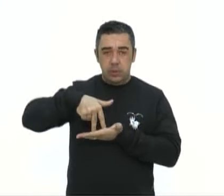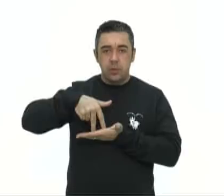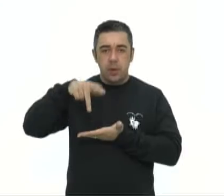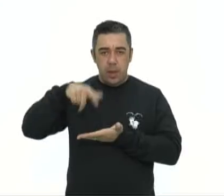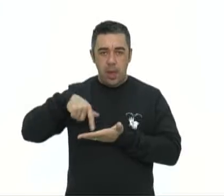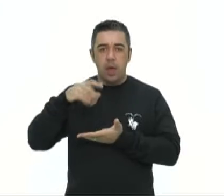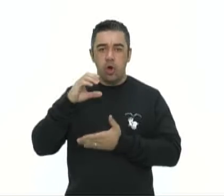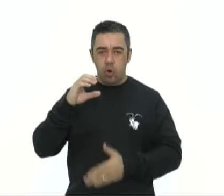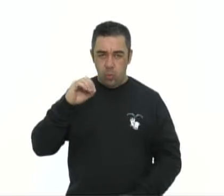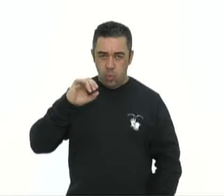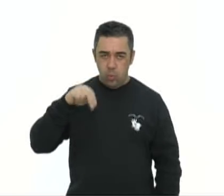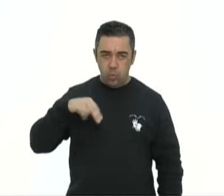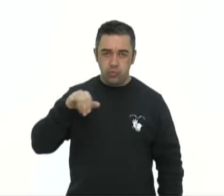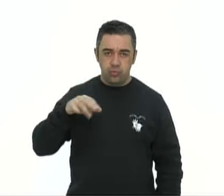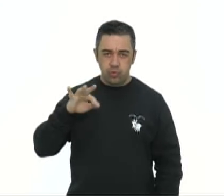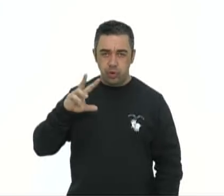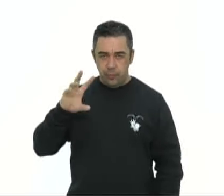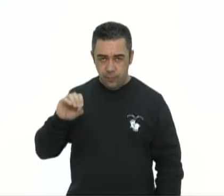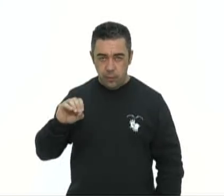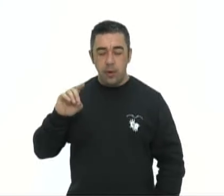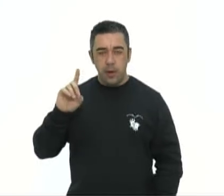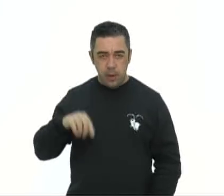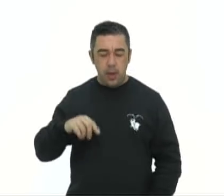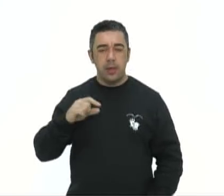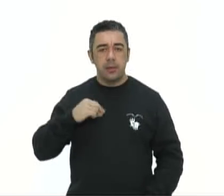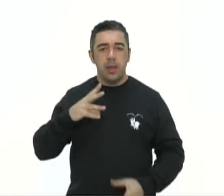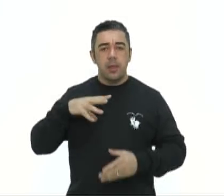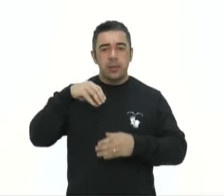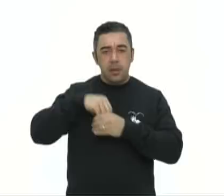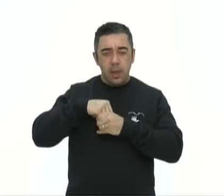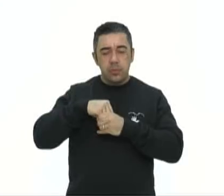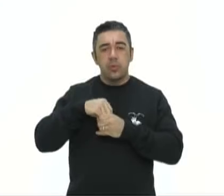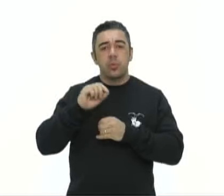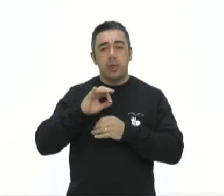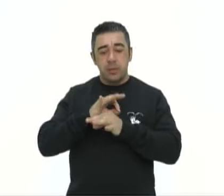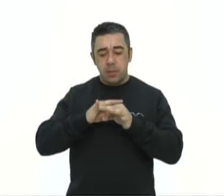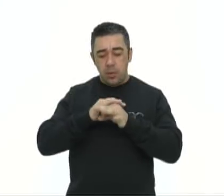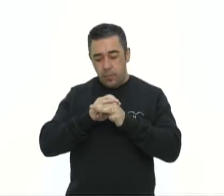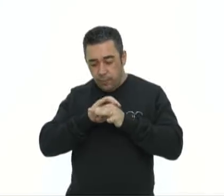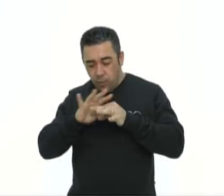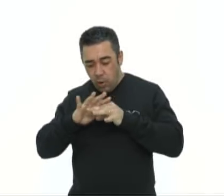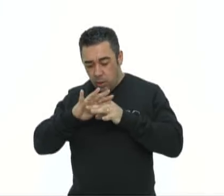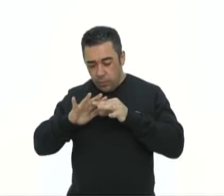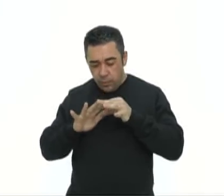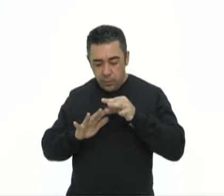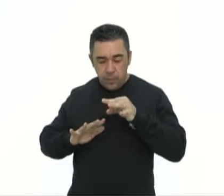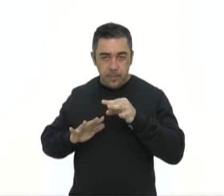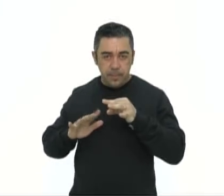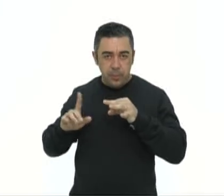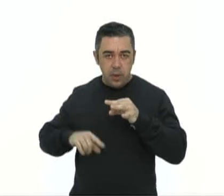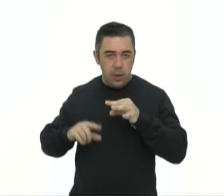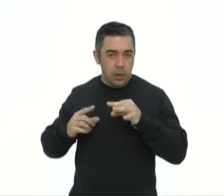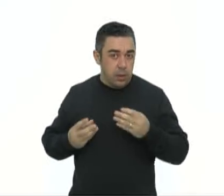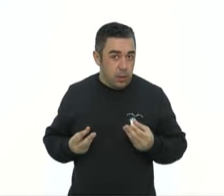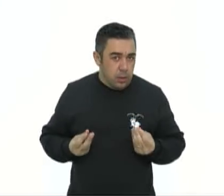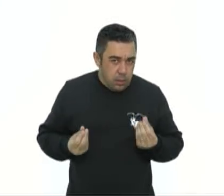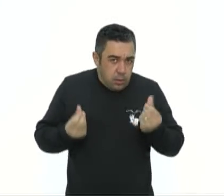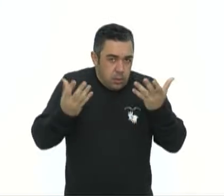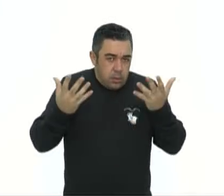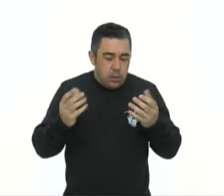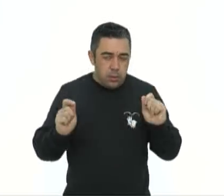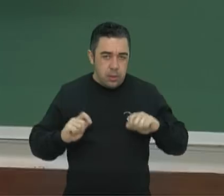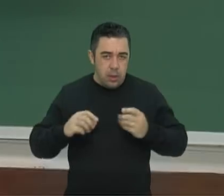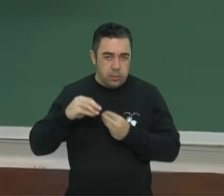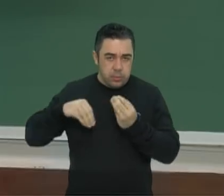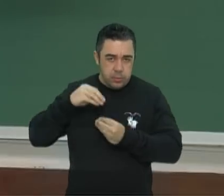natureza conjuntiva e caracterizam pela riqueza de material intercelular produzido em suas células. Ou seja, eles são ricos, né? Tem bastante